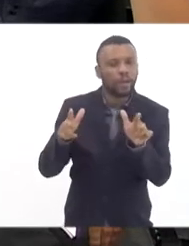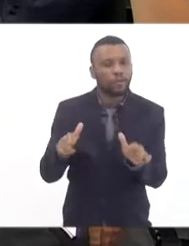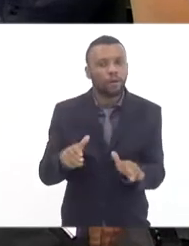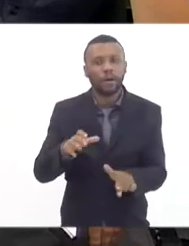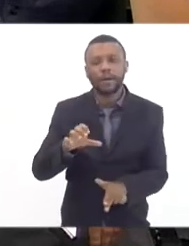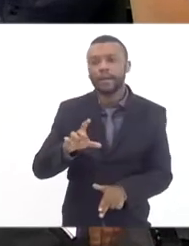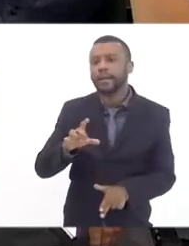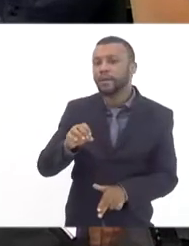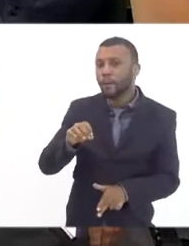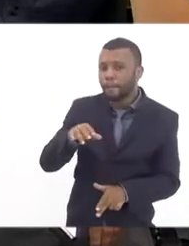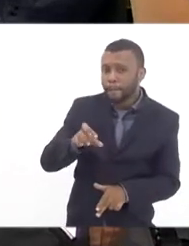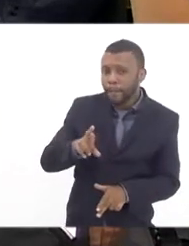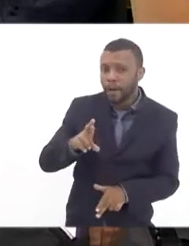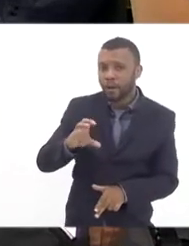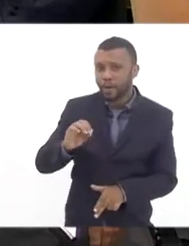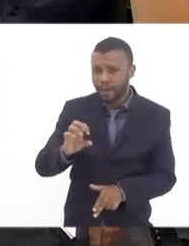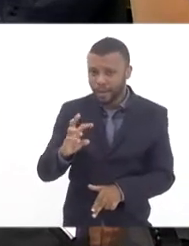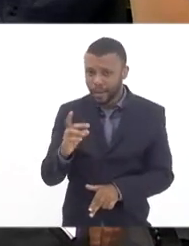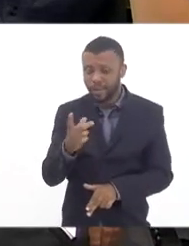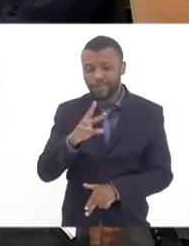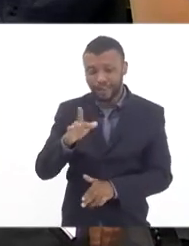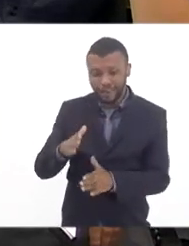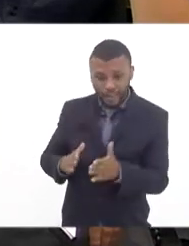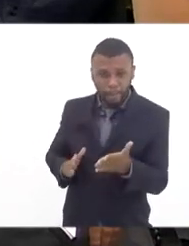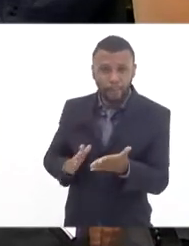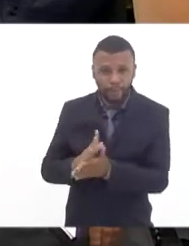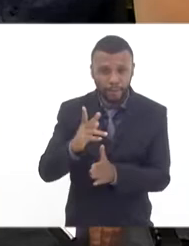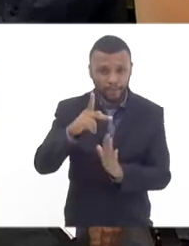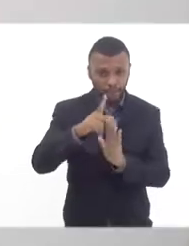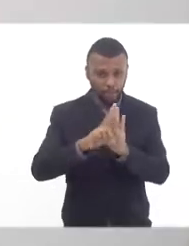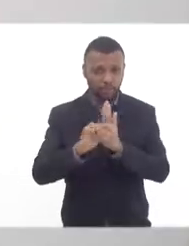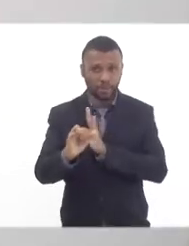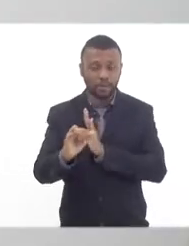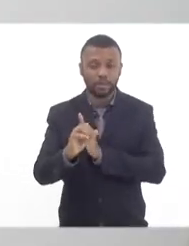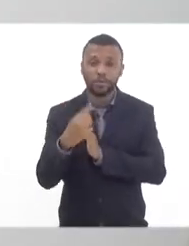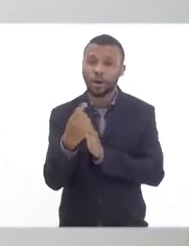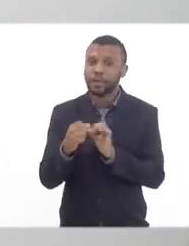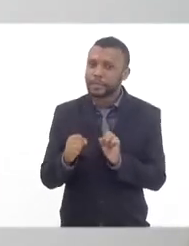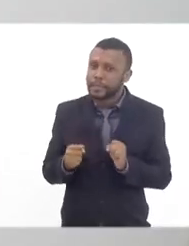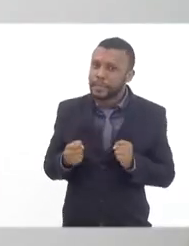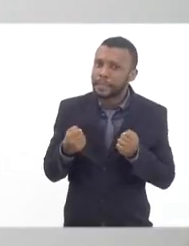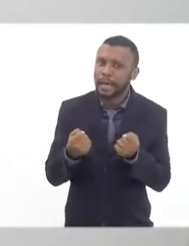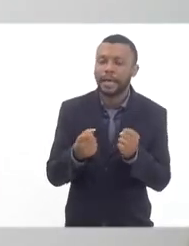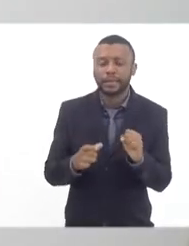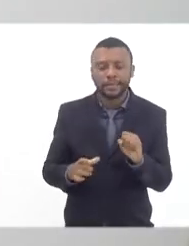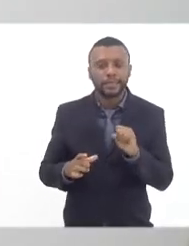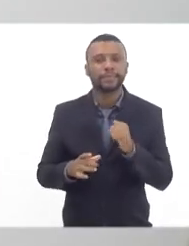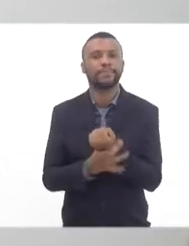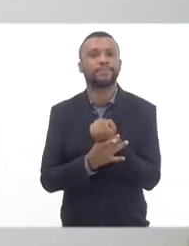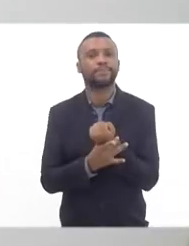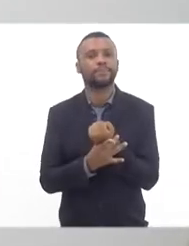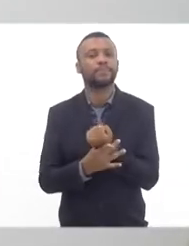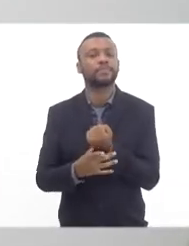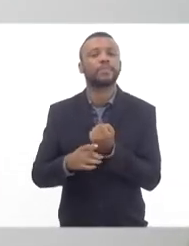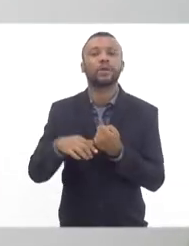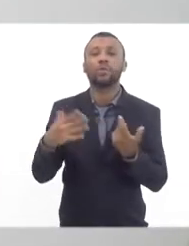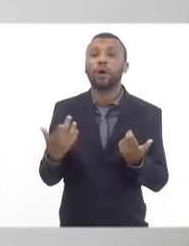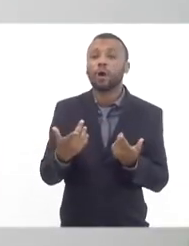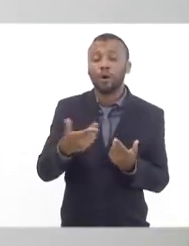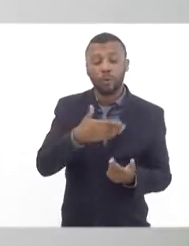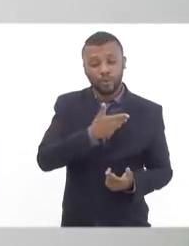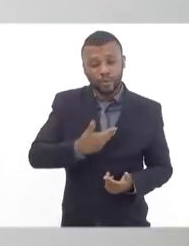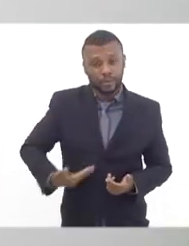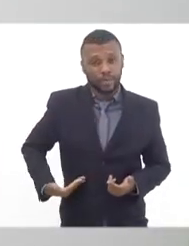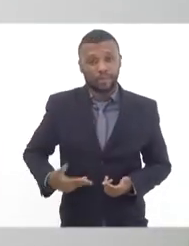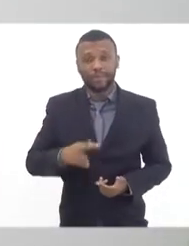ser aprovado, né, que a gente garanta também, deputado, finalmente, quem no Estado vai assumir a gestão